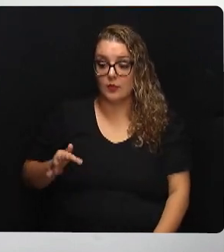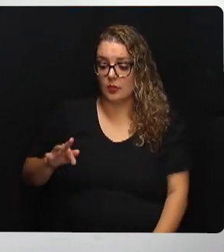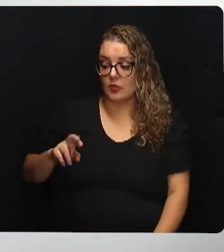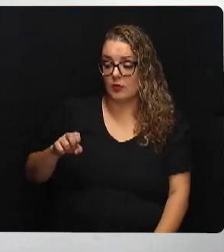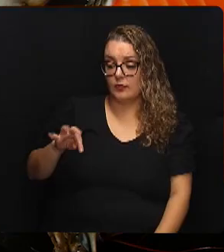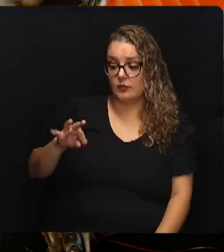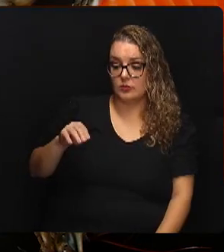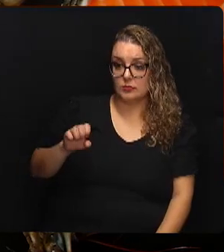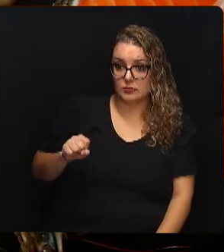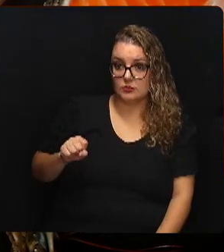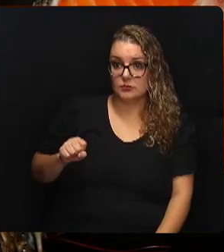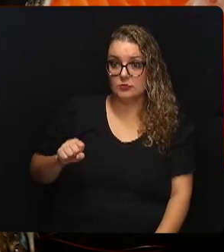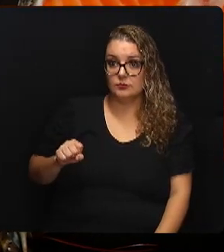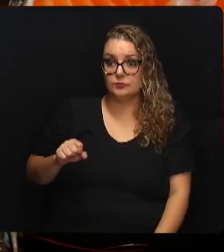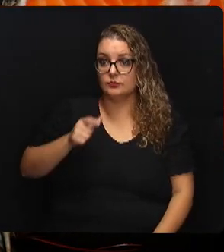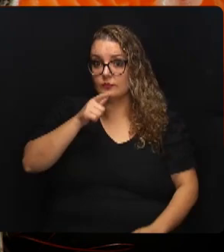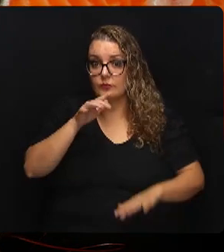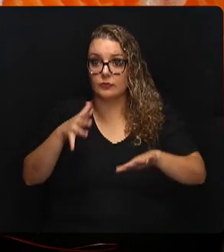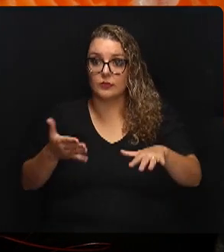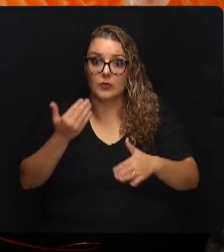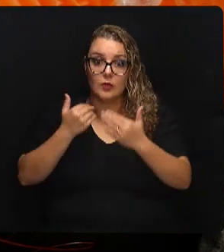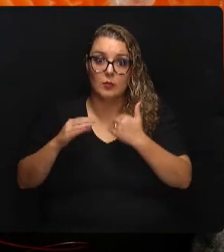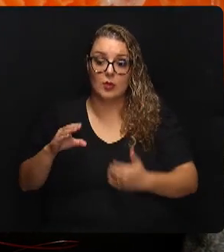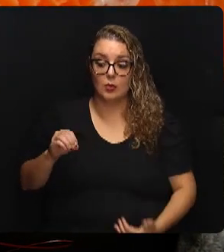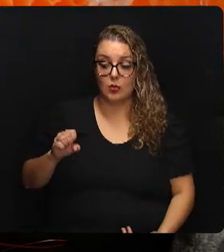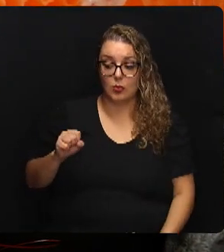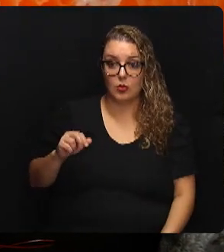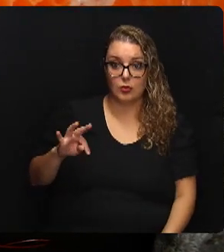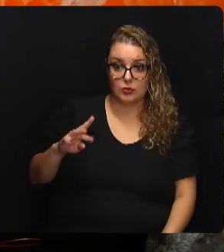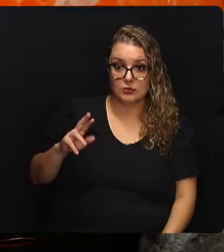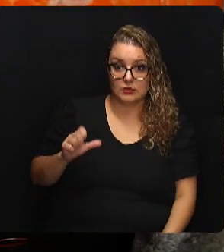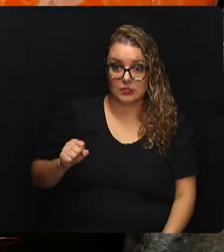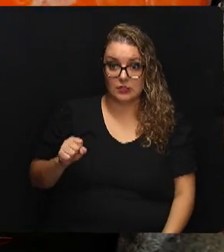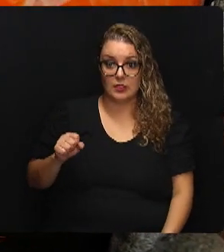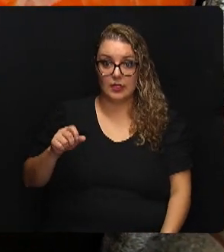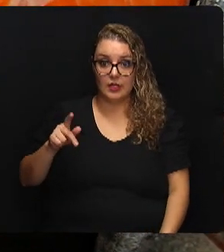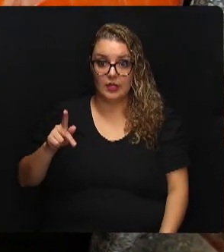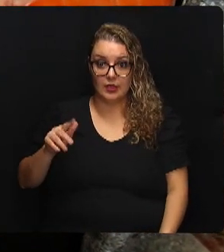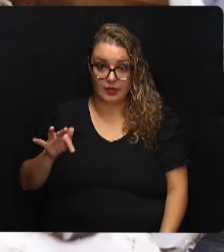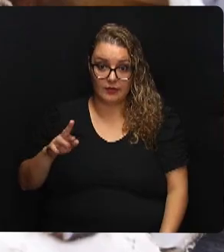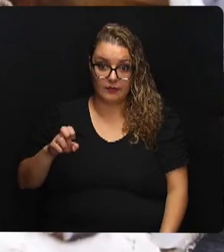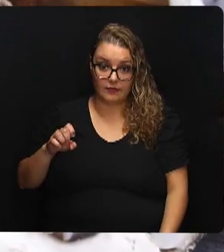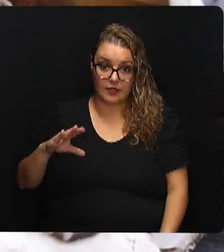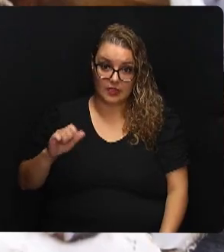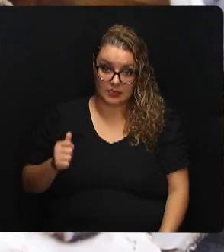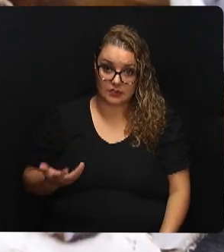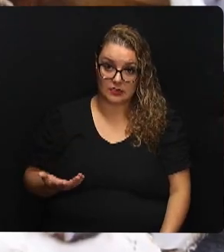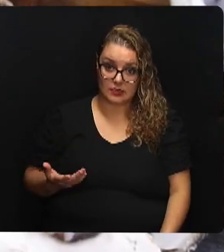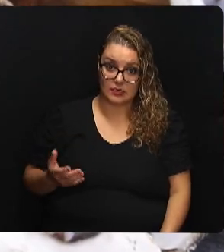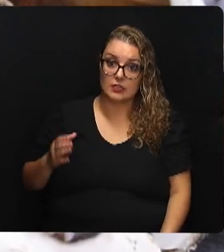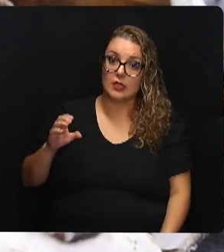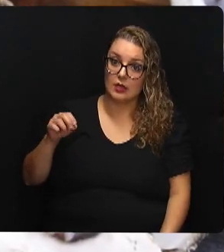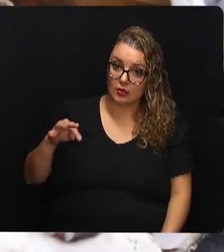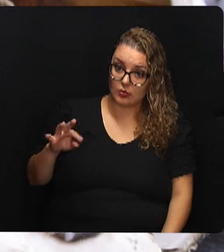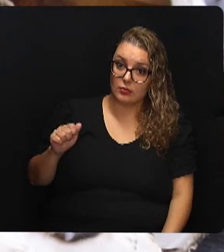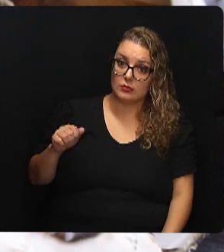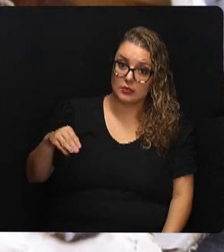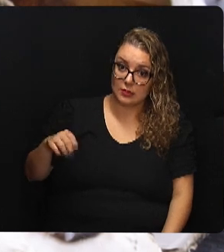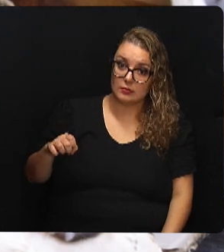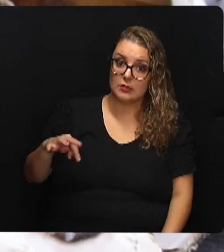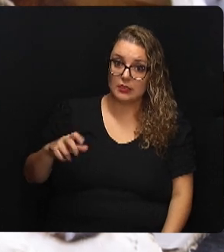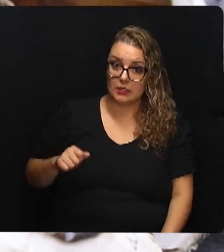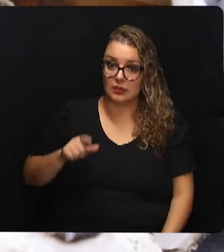principalmente frutos do mar, né? O pessoal gosta muito de comer ostra, né, fresca, e a ostra